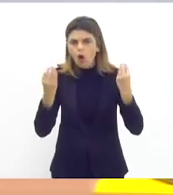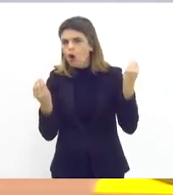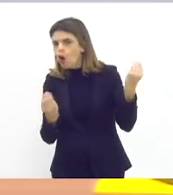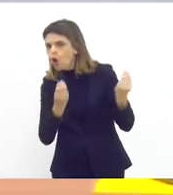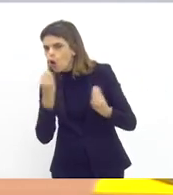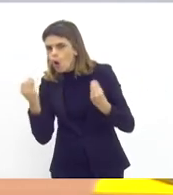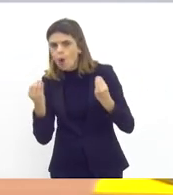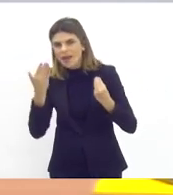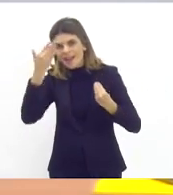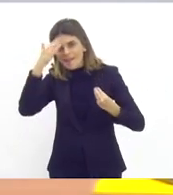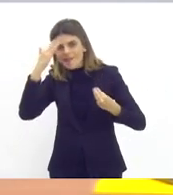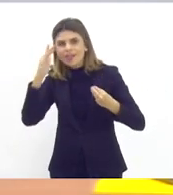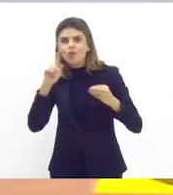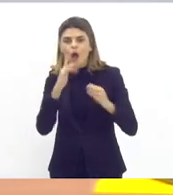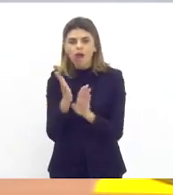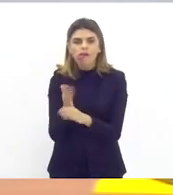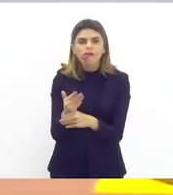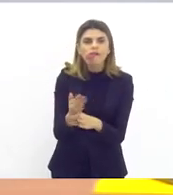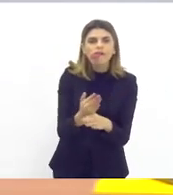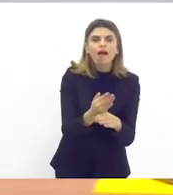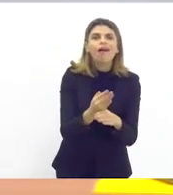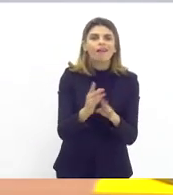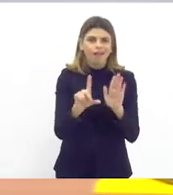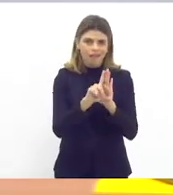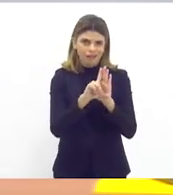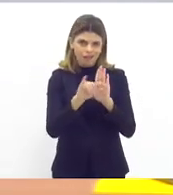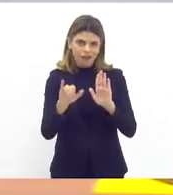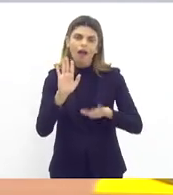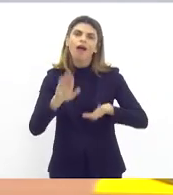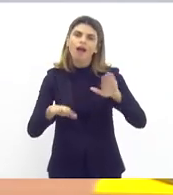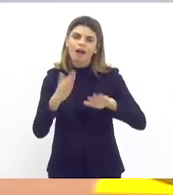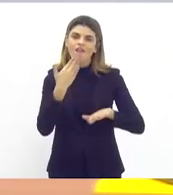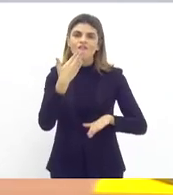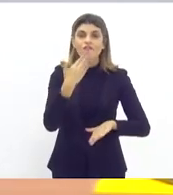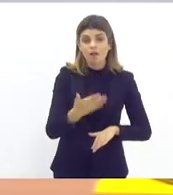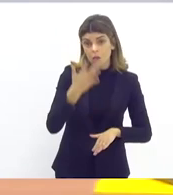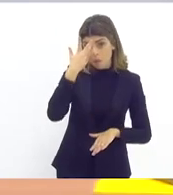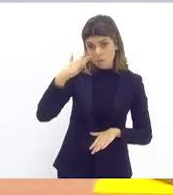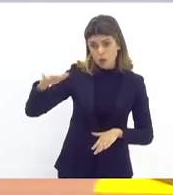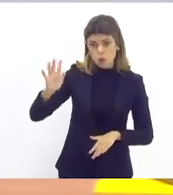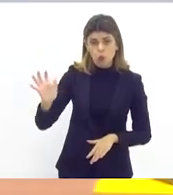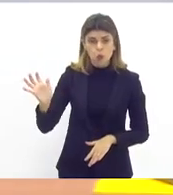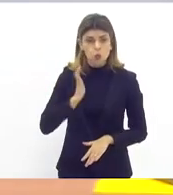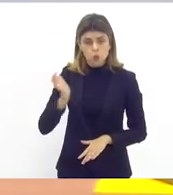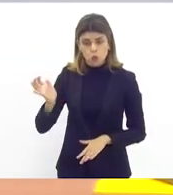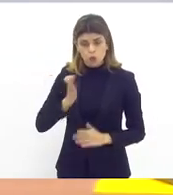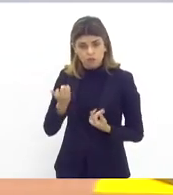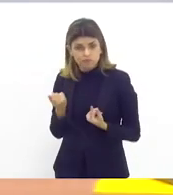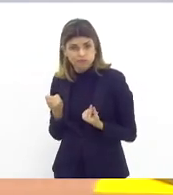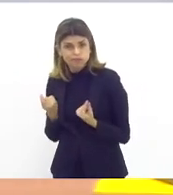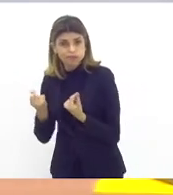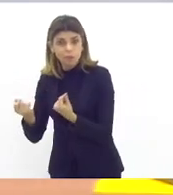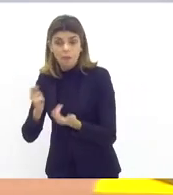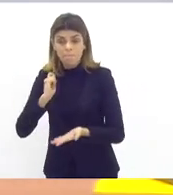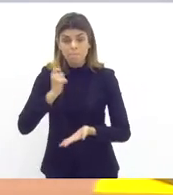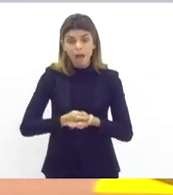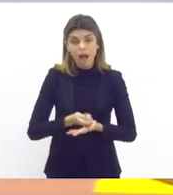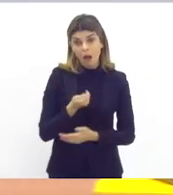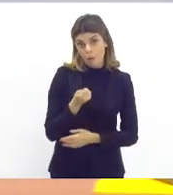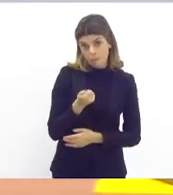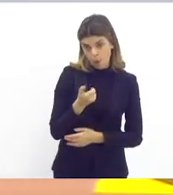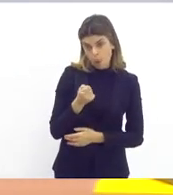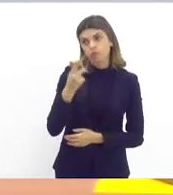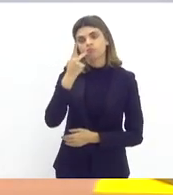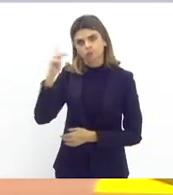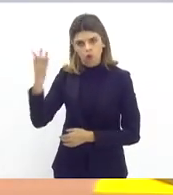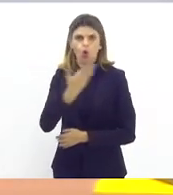fechar brechas que existem hoje na legislação, que muitas vezes favorecem pessoas de altíssima renda a pagarem pouco. Isso está na agenda do governo. A agenda